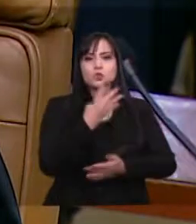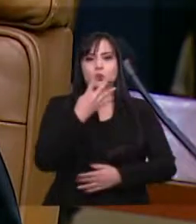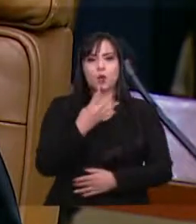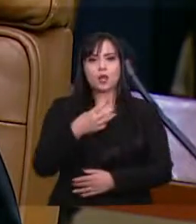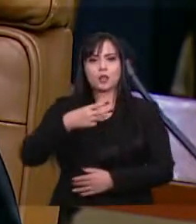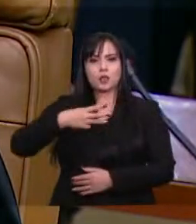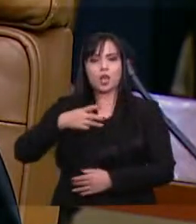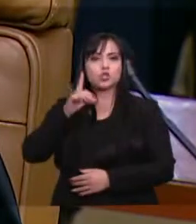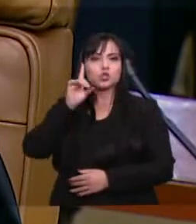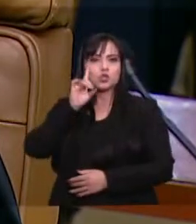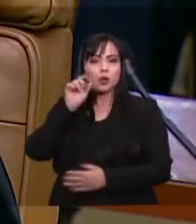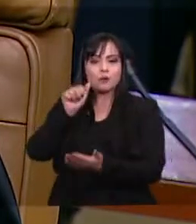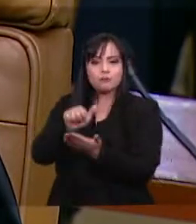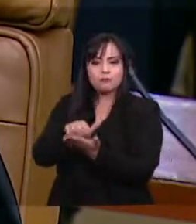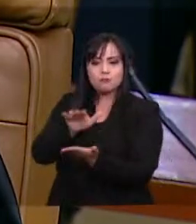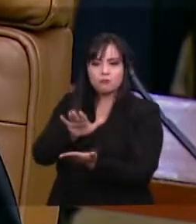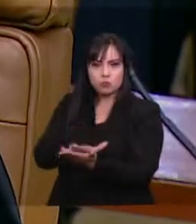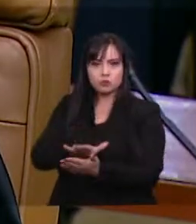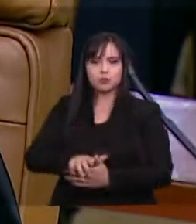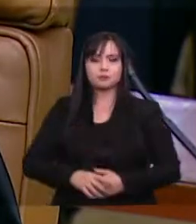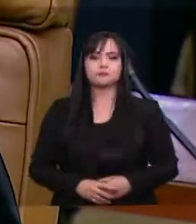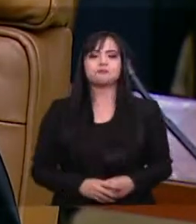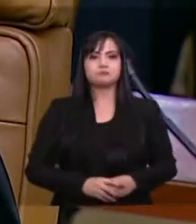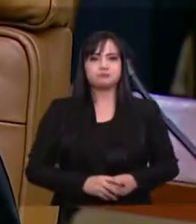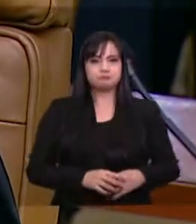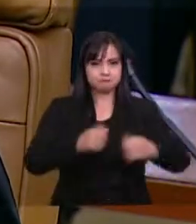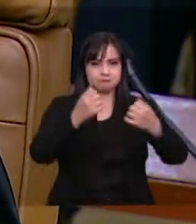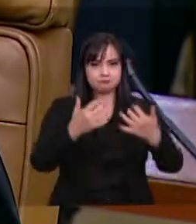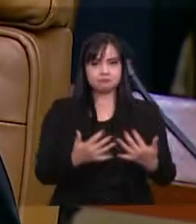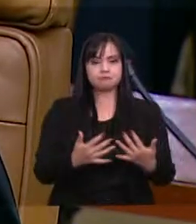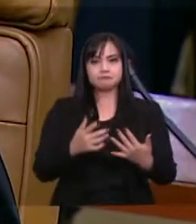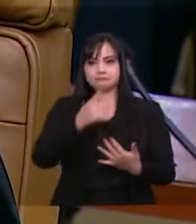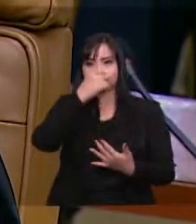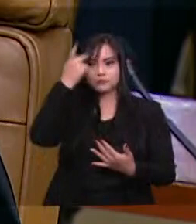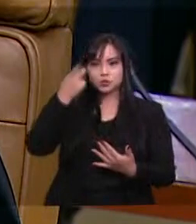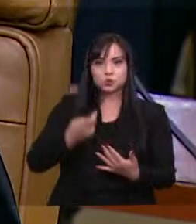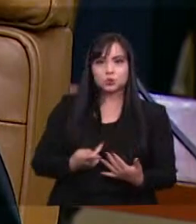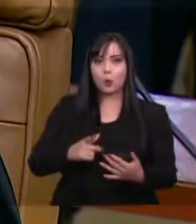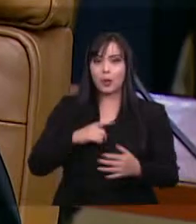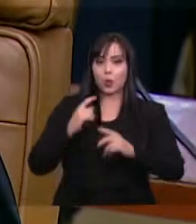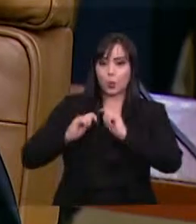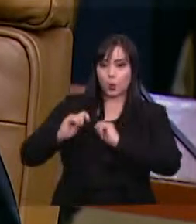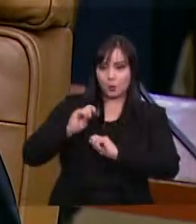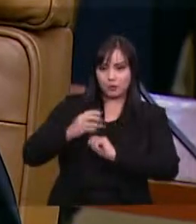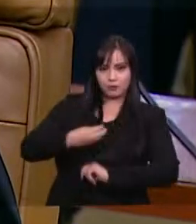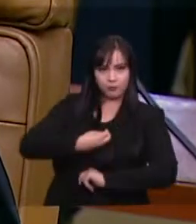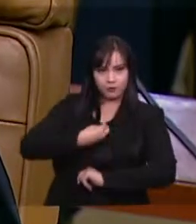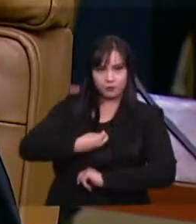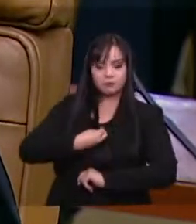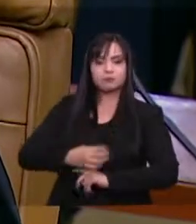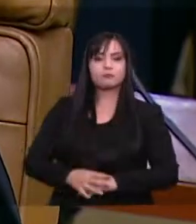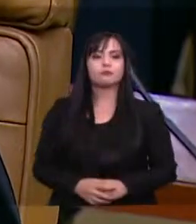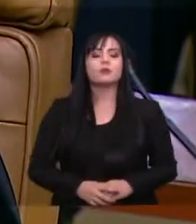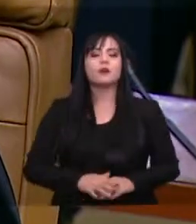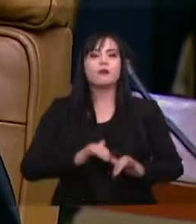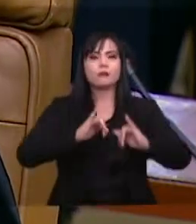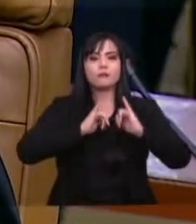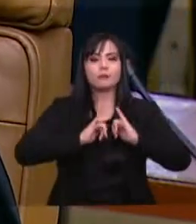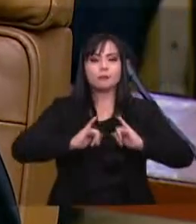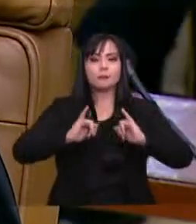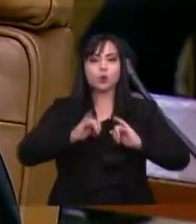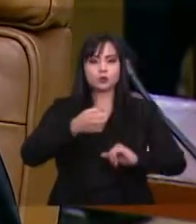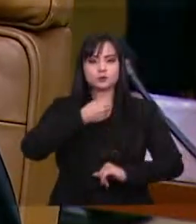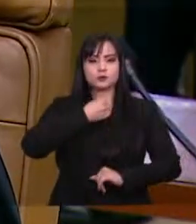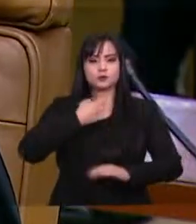43 Dias multa considerando a condição pessoal econômica do réu que afirmou